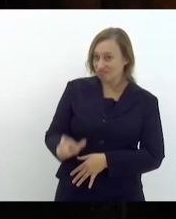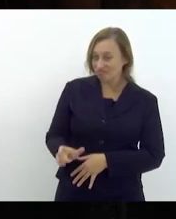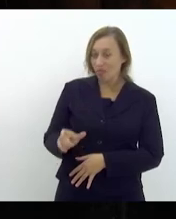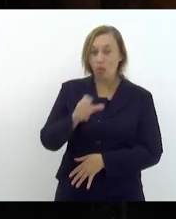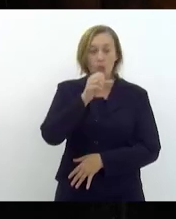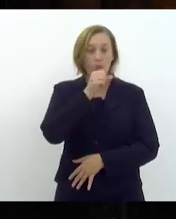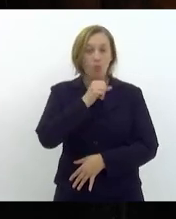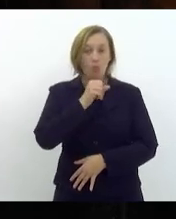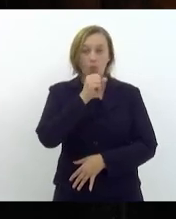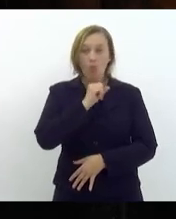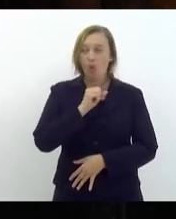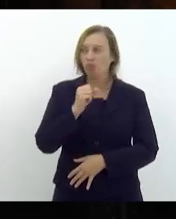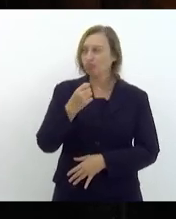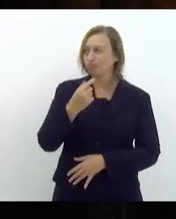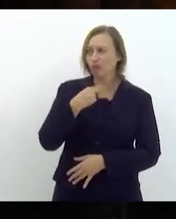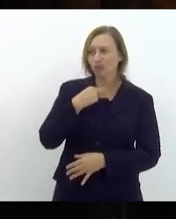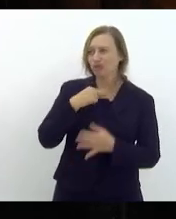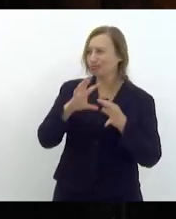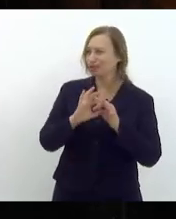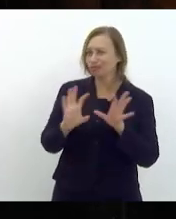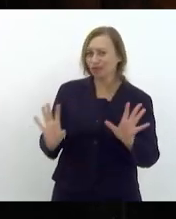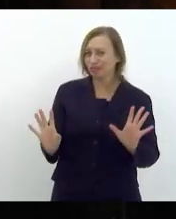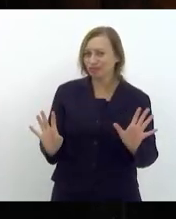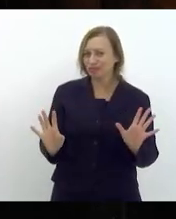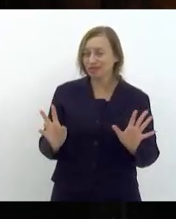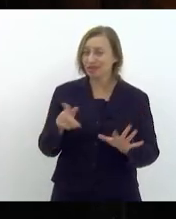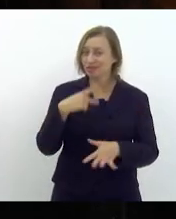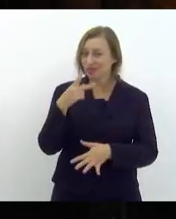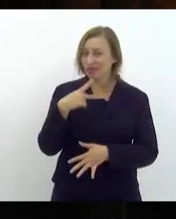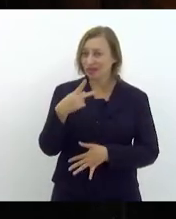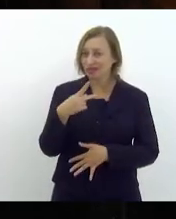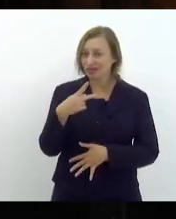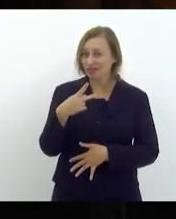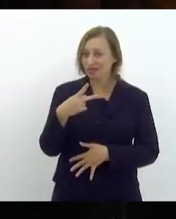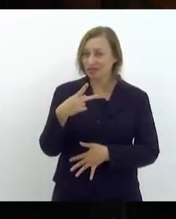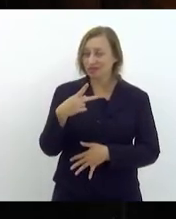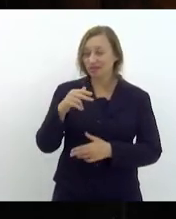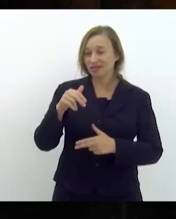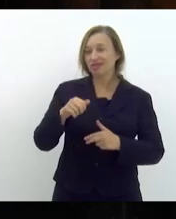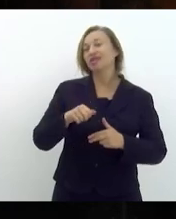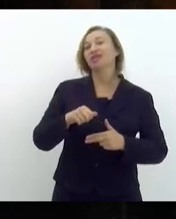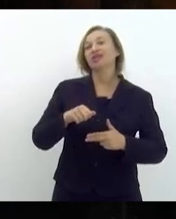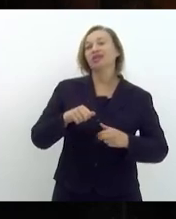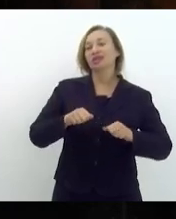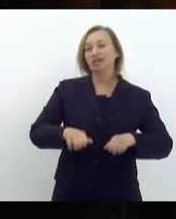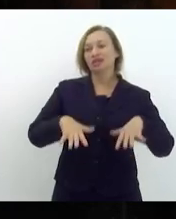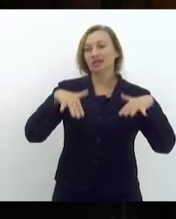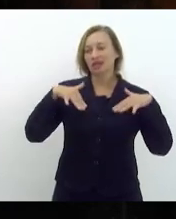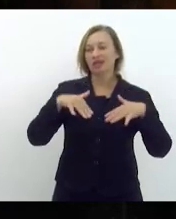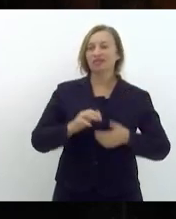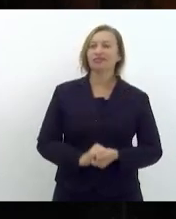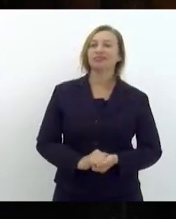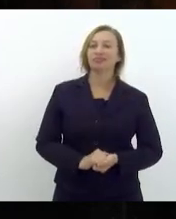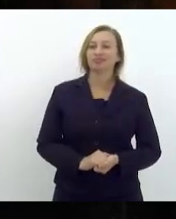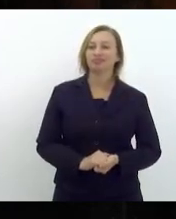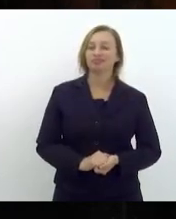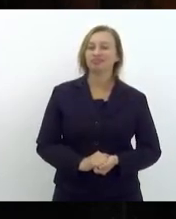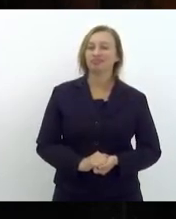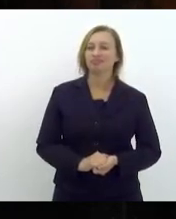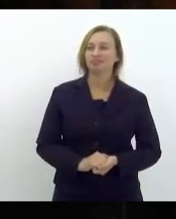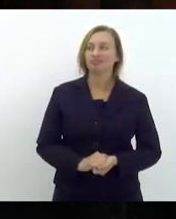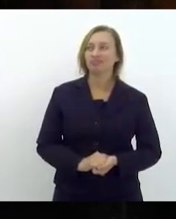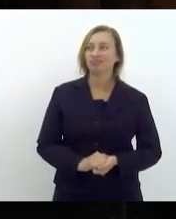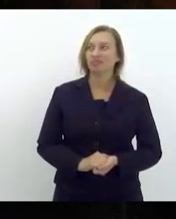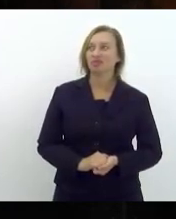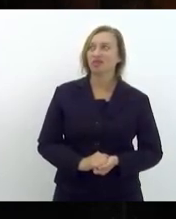não poderia deixar de falar aqui desse plenário Esse é